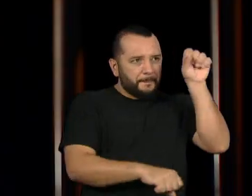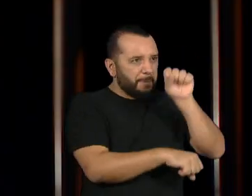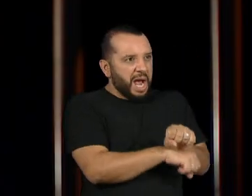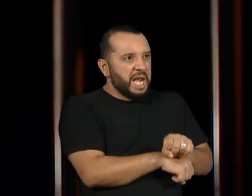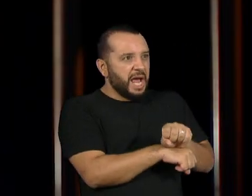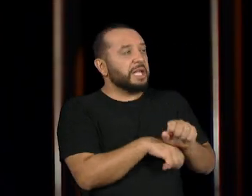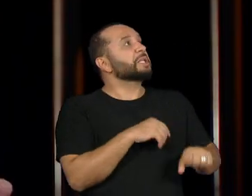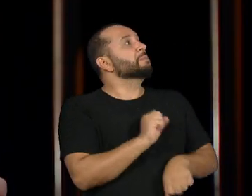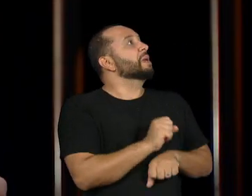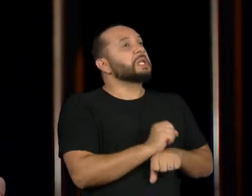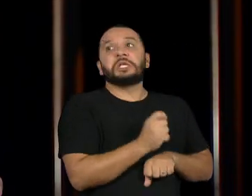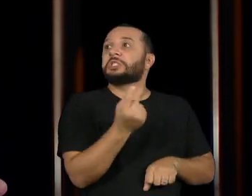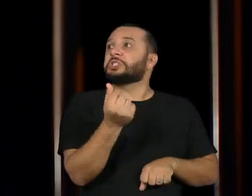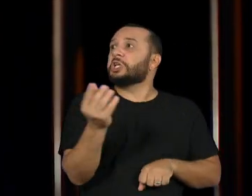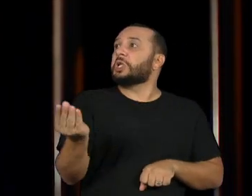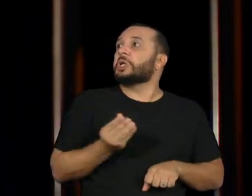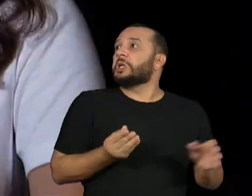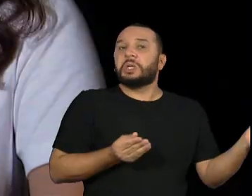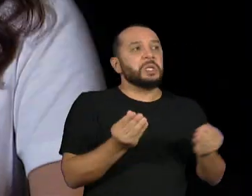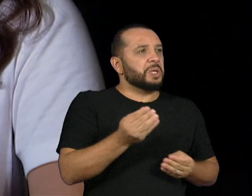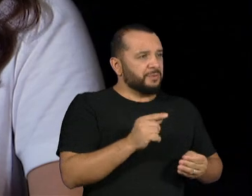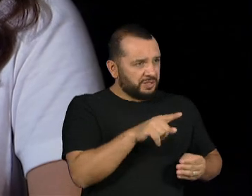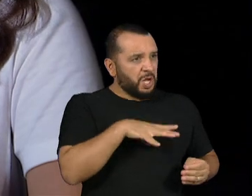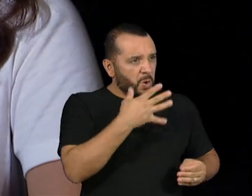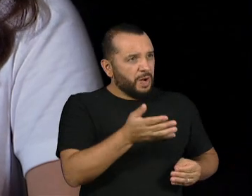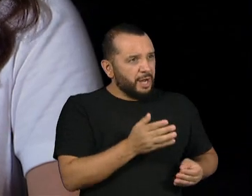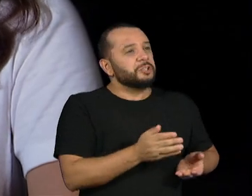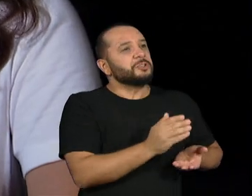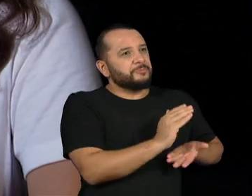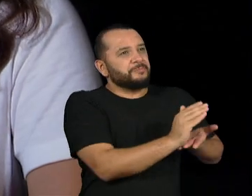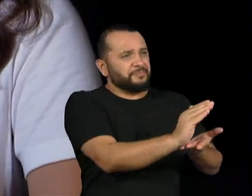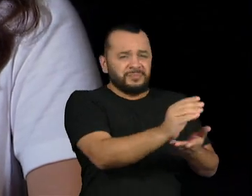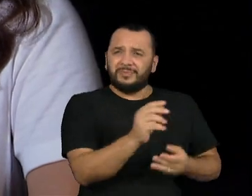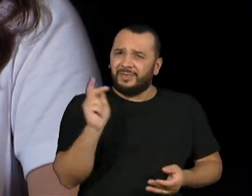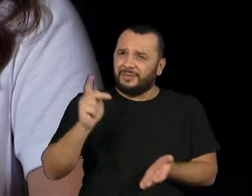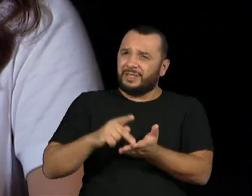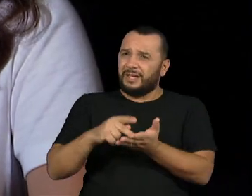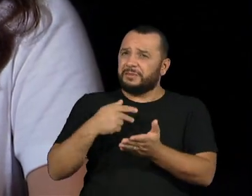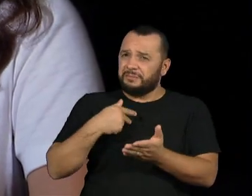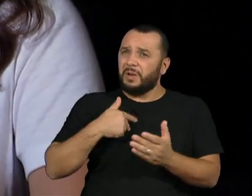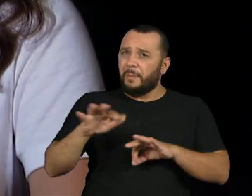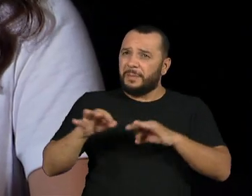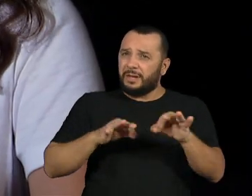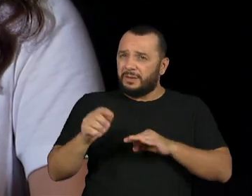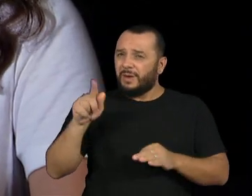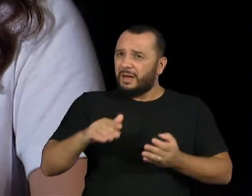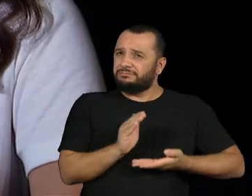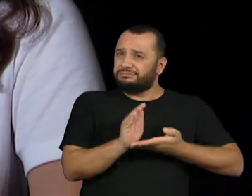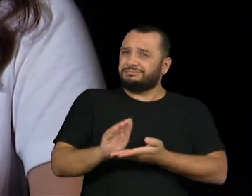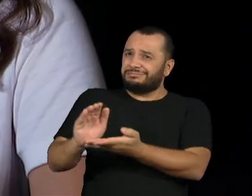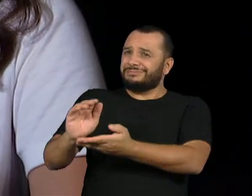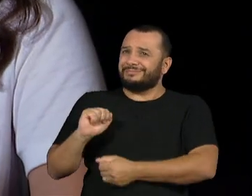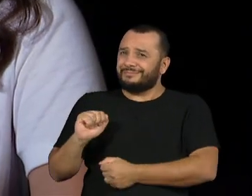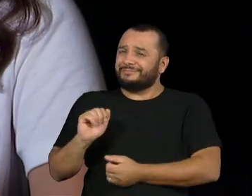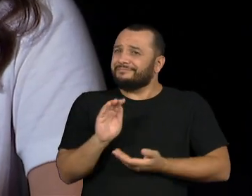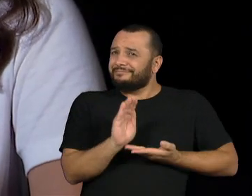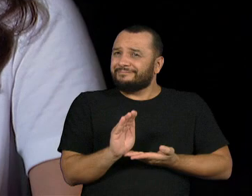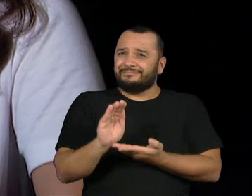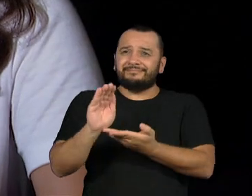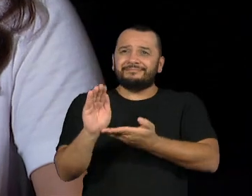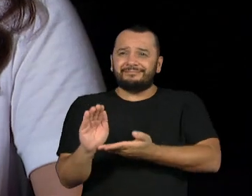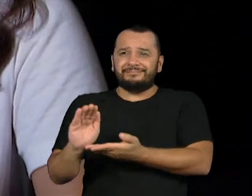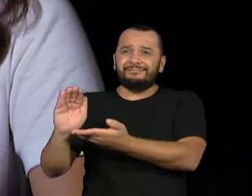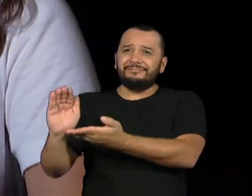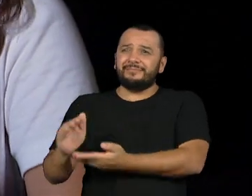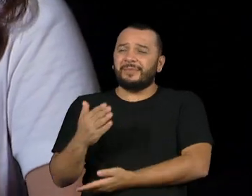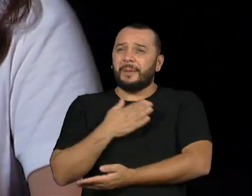com não tenho condições. Meu plano era construir um barco, né, para atravessar o Atlântico. E era um barco assim que eu tinha, que para